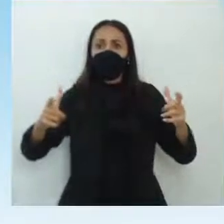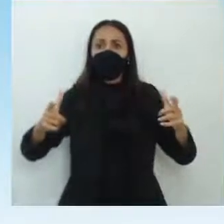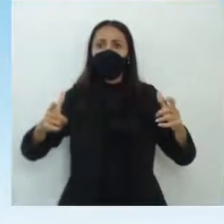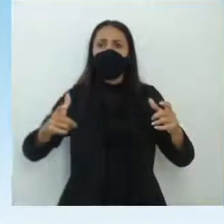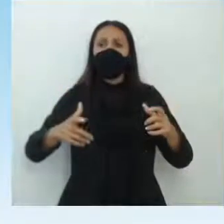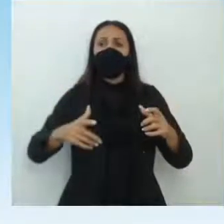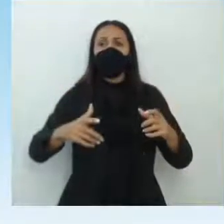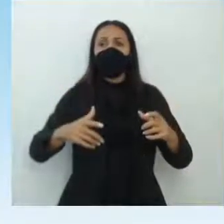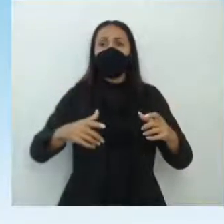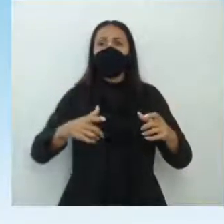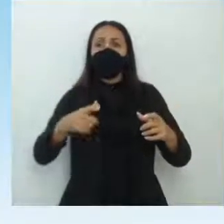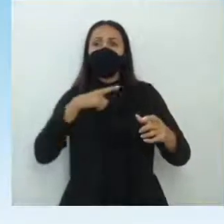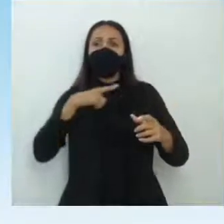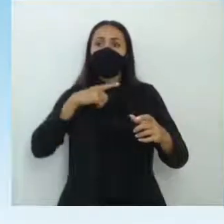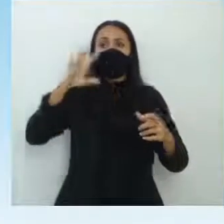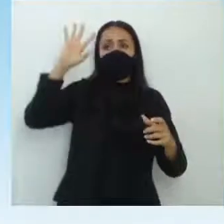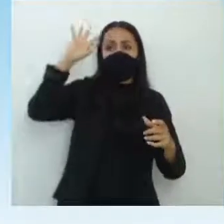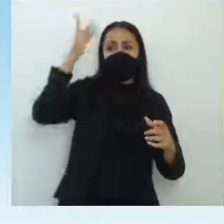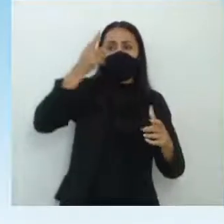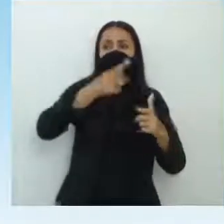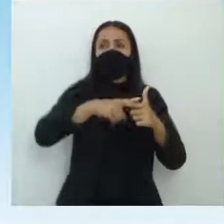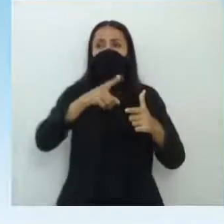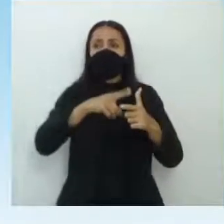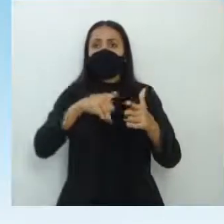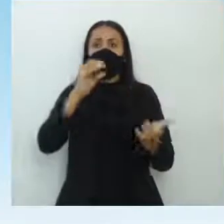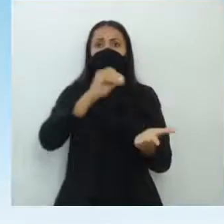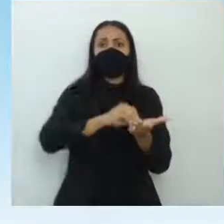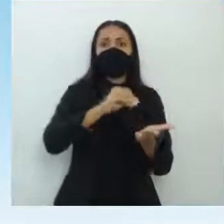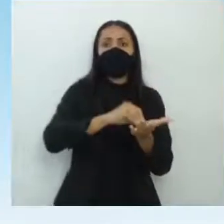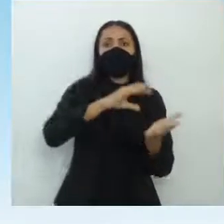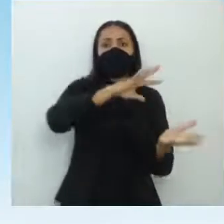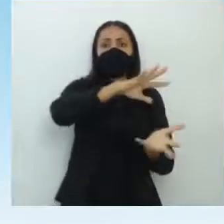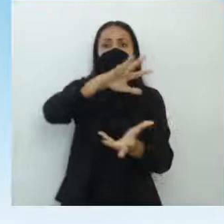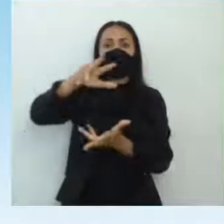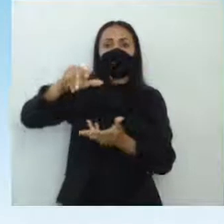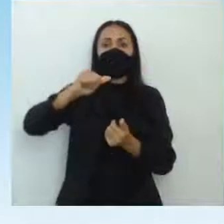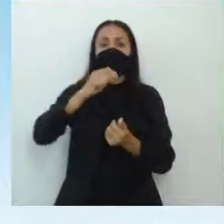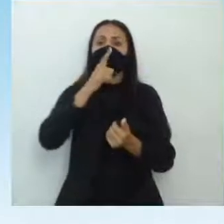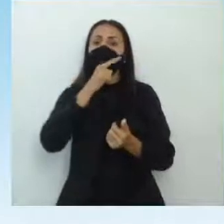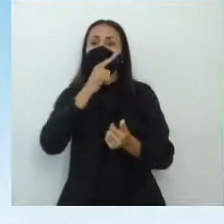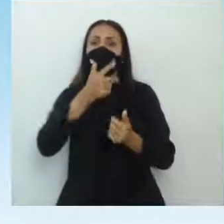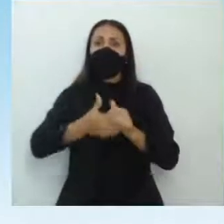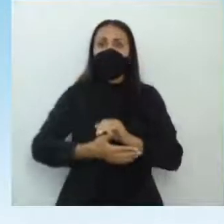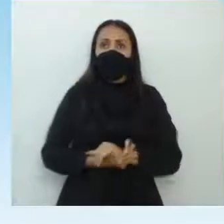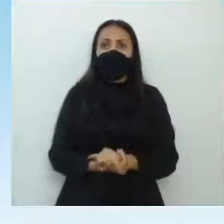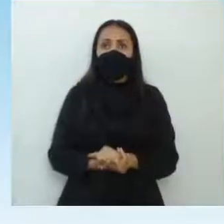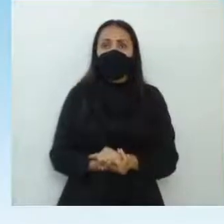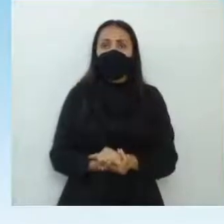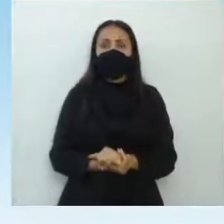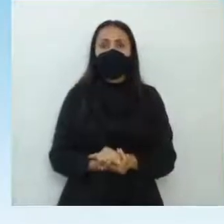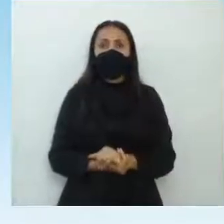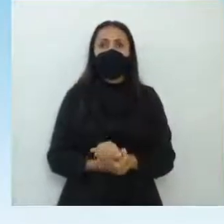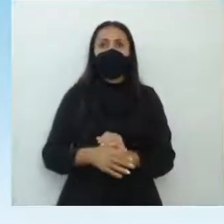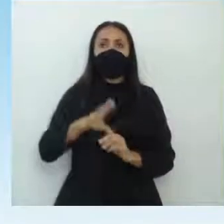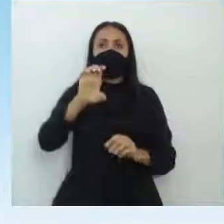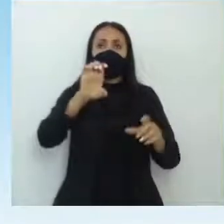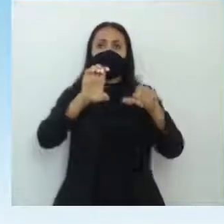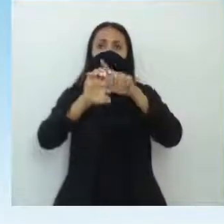que solucionará os problemas de faltas de água no nosso planeta. E na letra